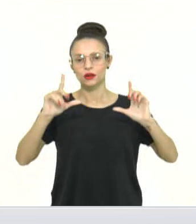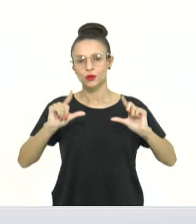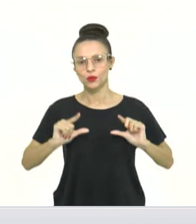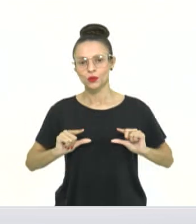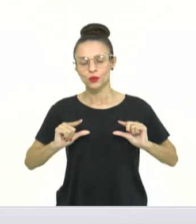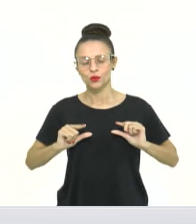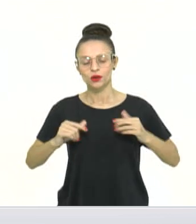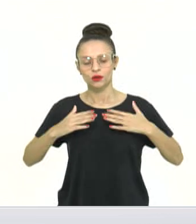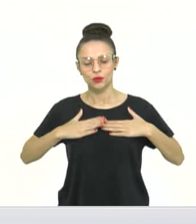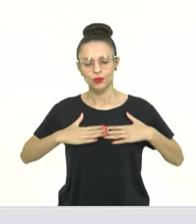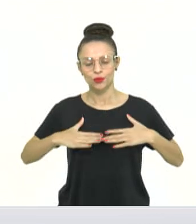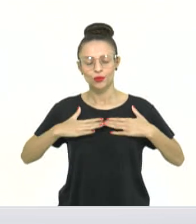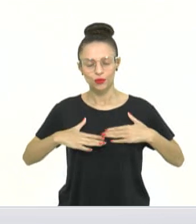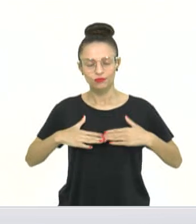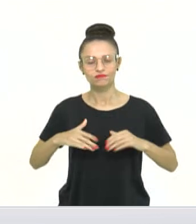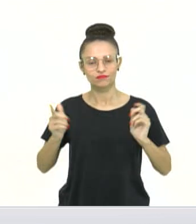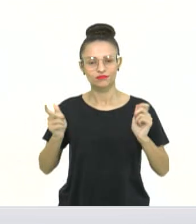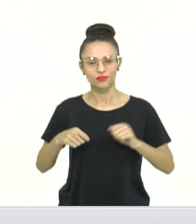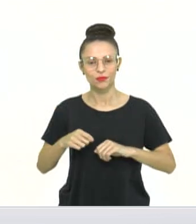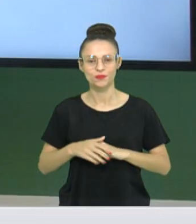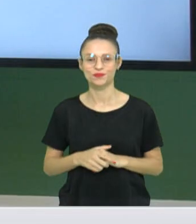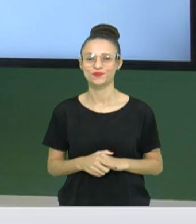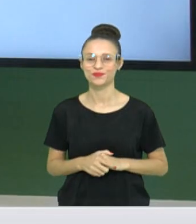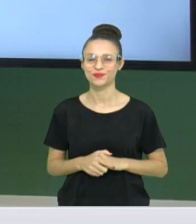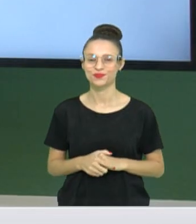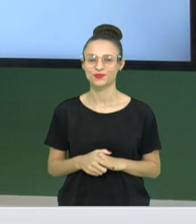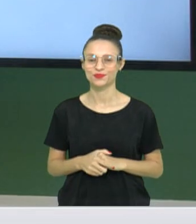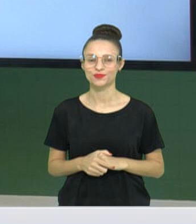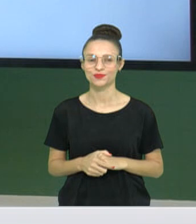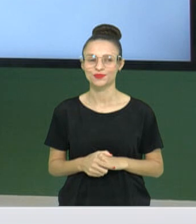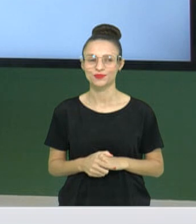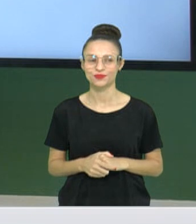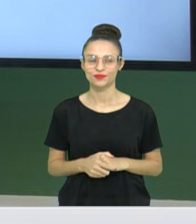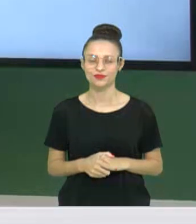nos deixa mais calmos. Ela contou, né?